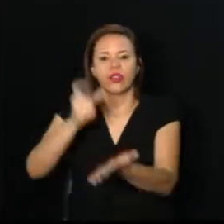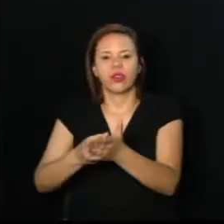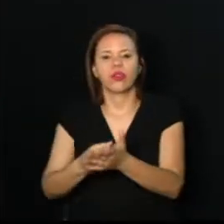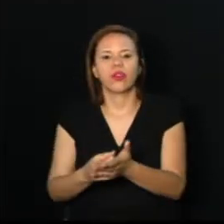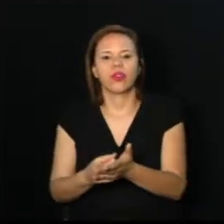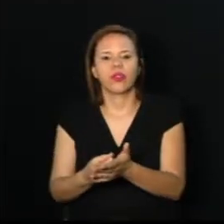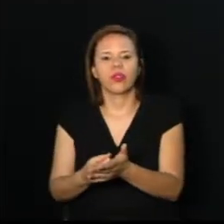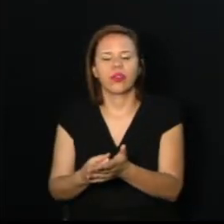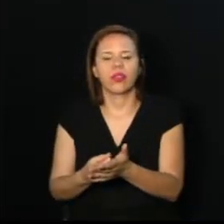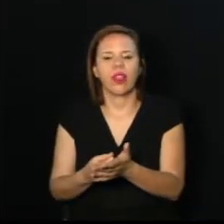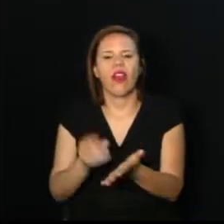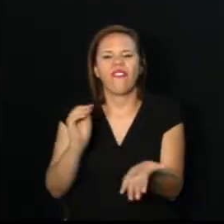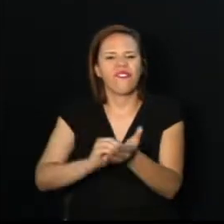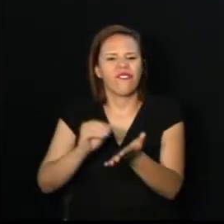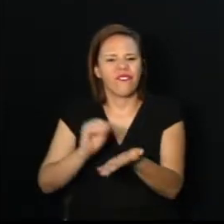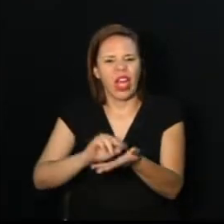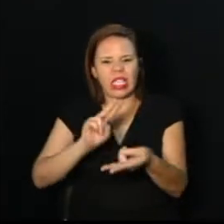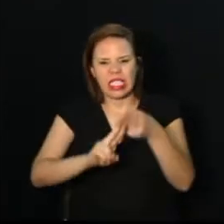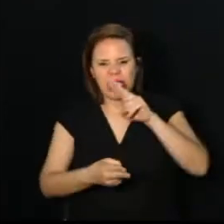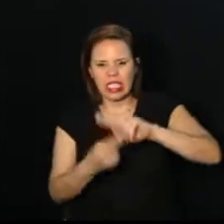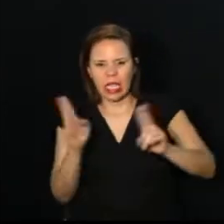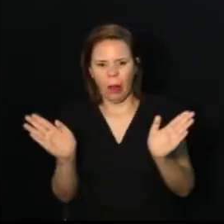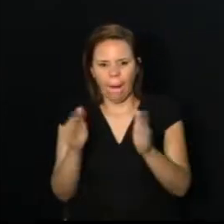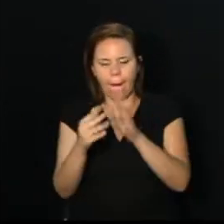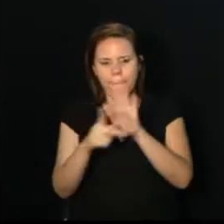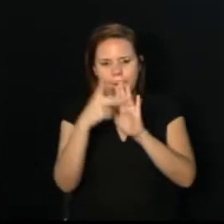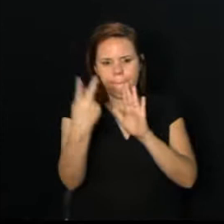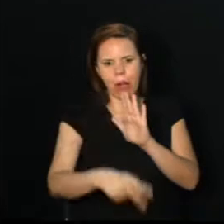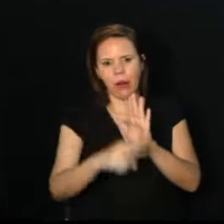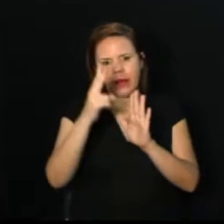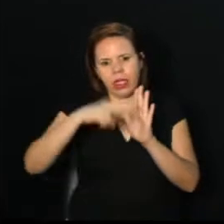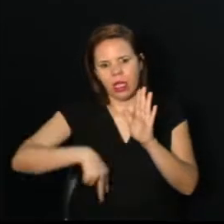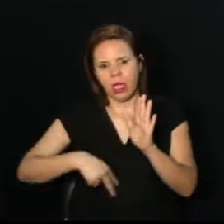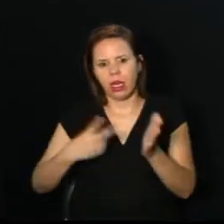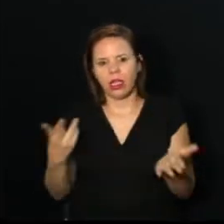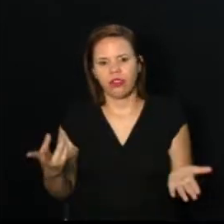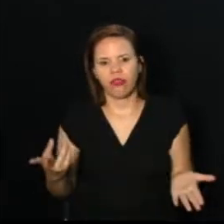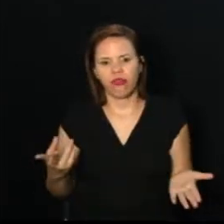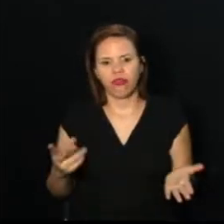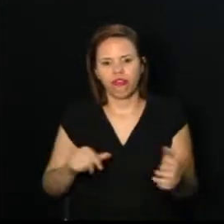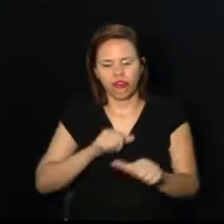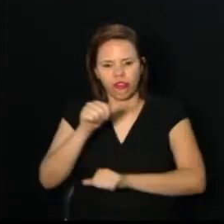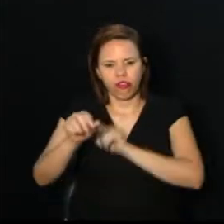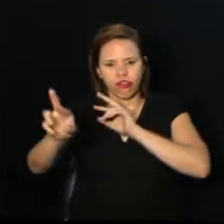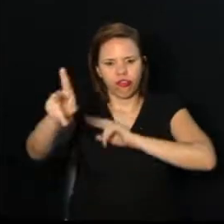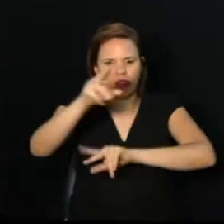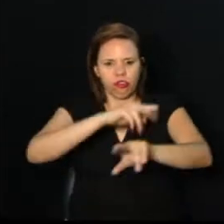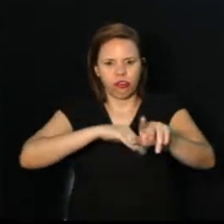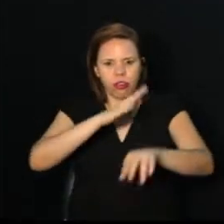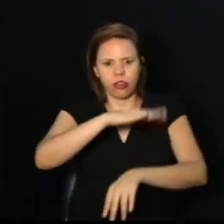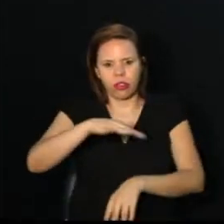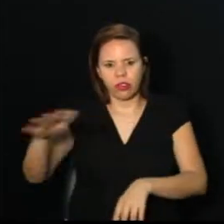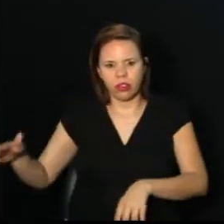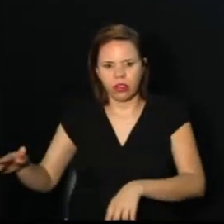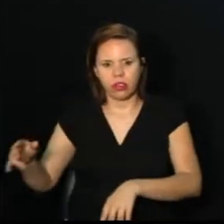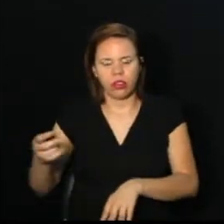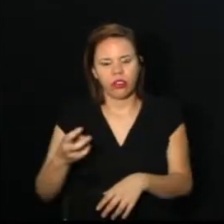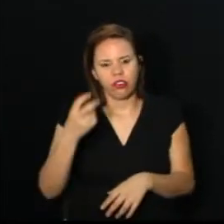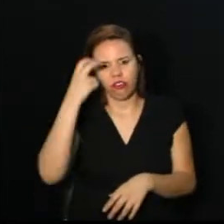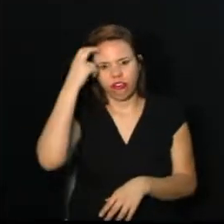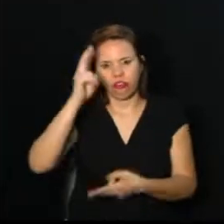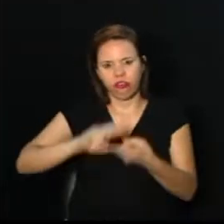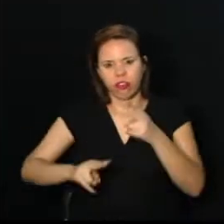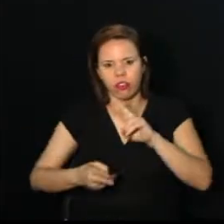uma inabilidade específica da leitura, e é um transtorno em que